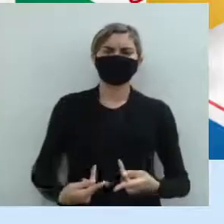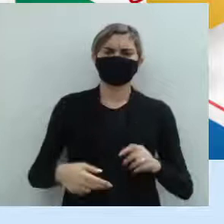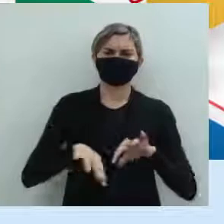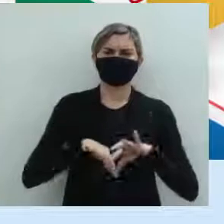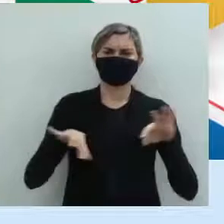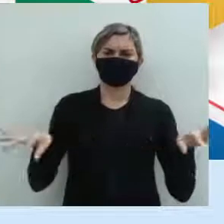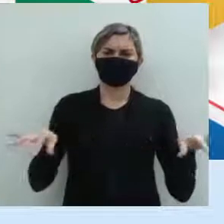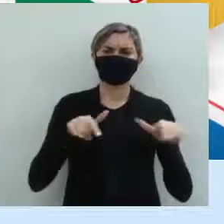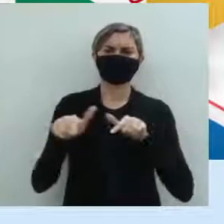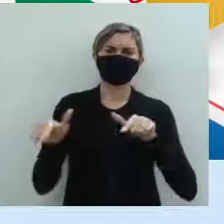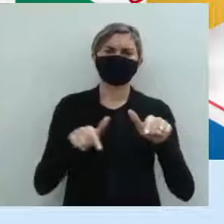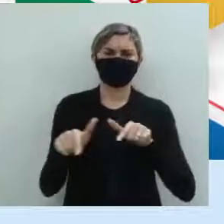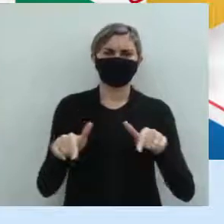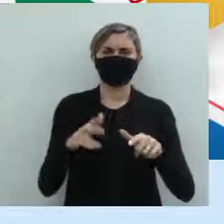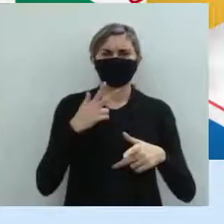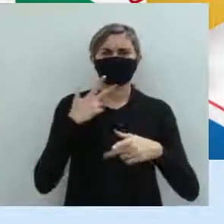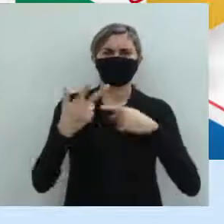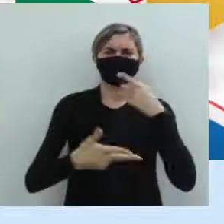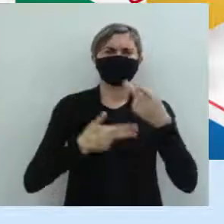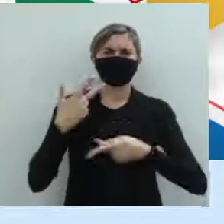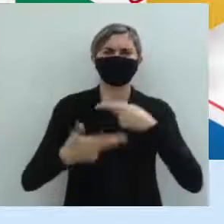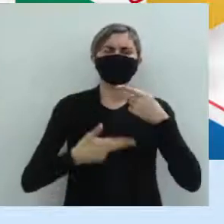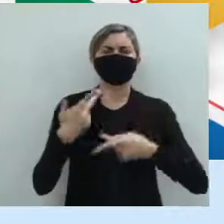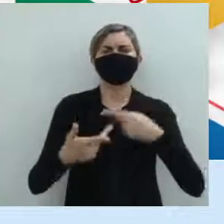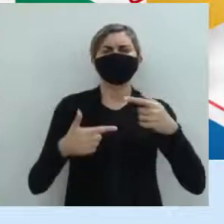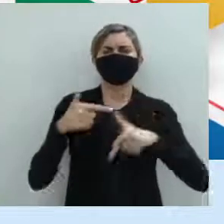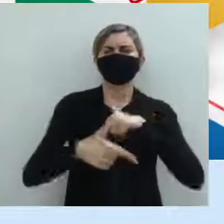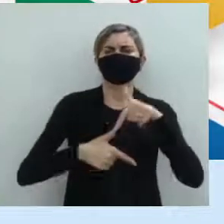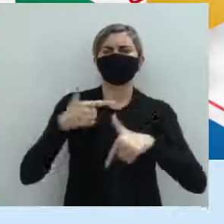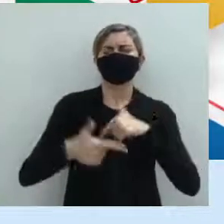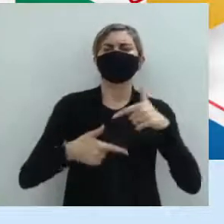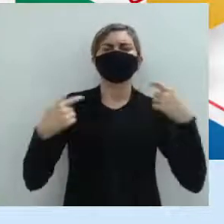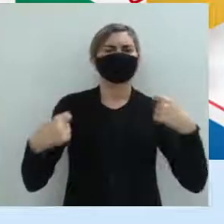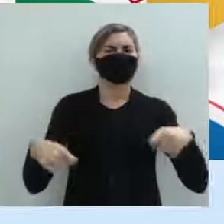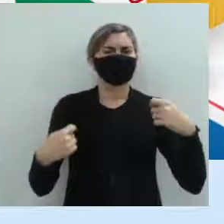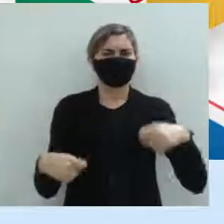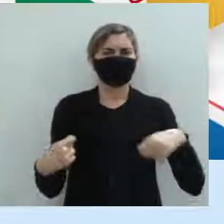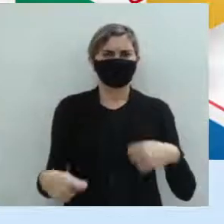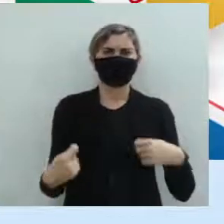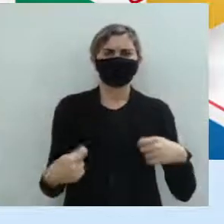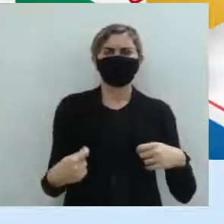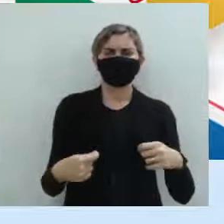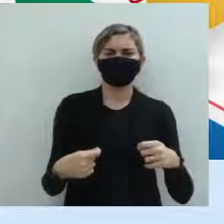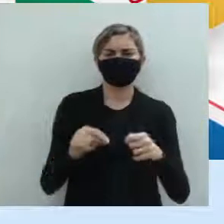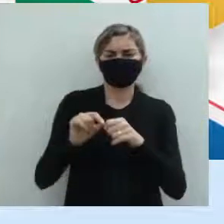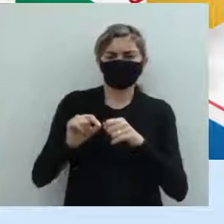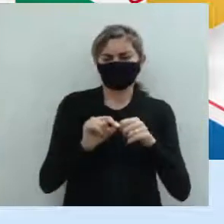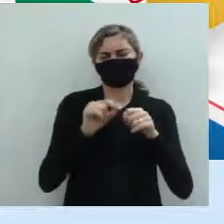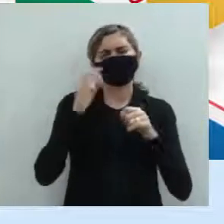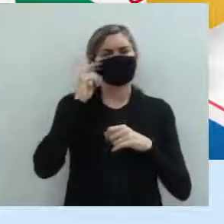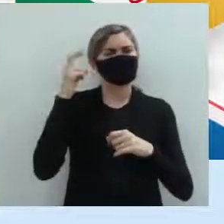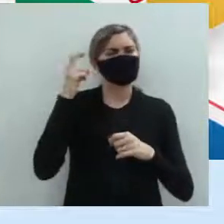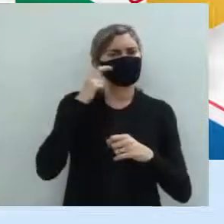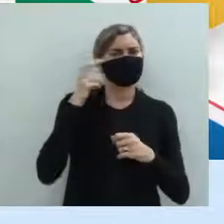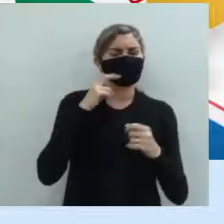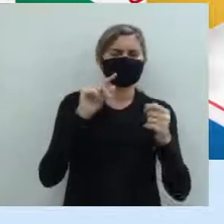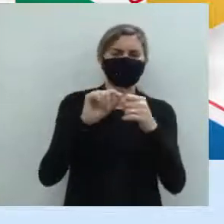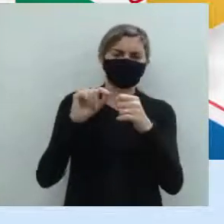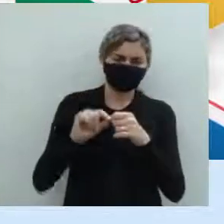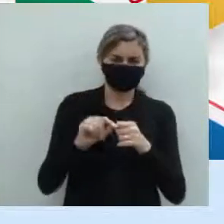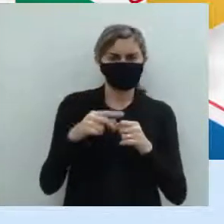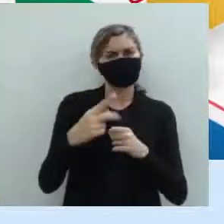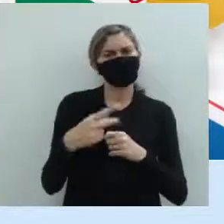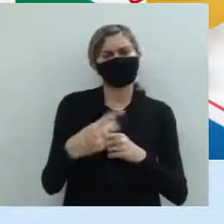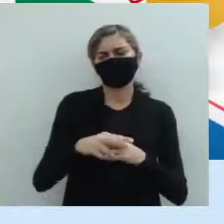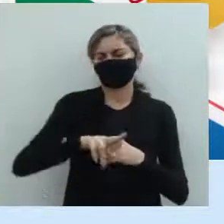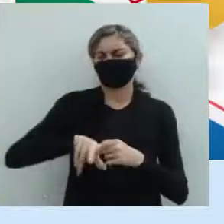de trabalho, e ela falou, não é o trabalho, é aquele trabalho que precisa da produção intelectual para a realização dele, não